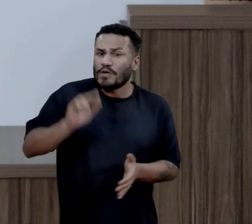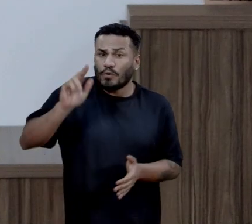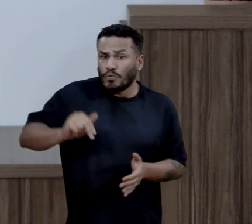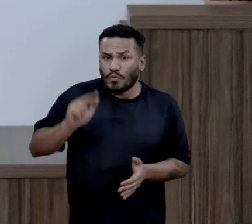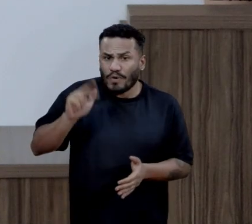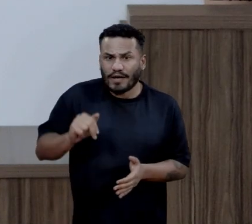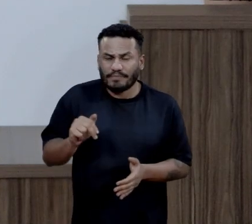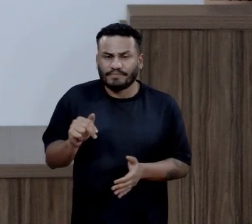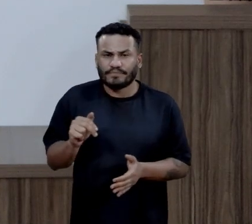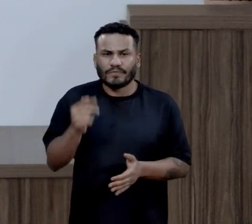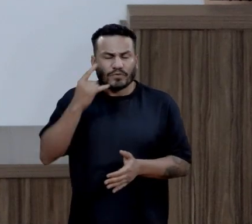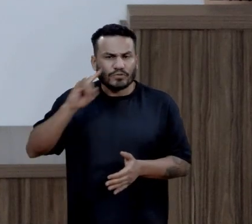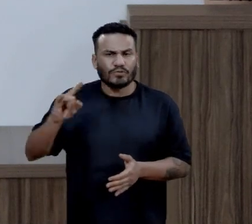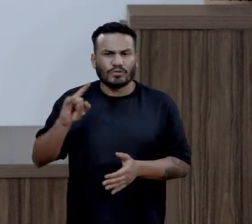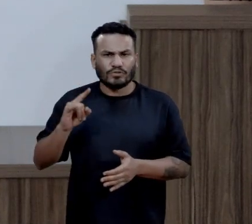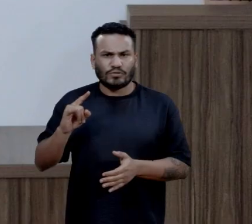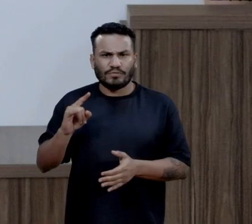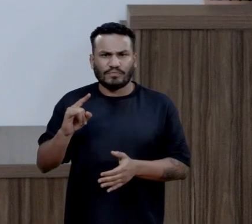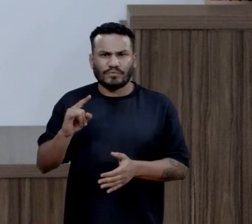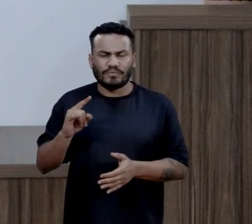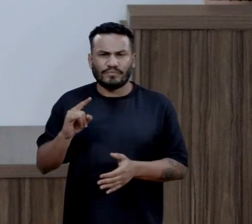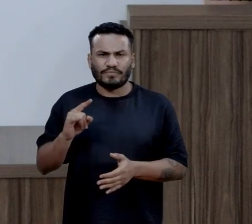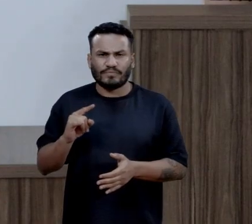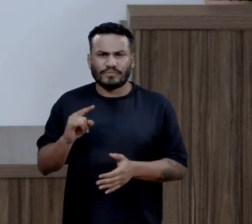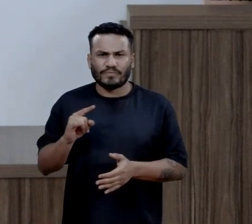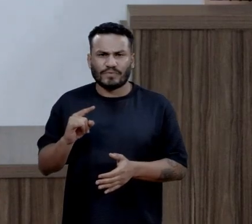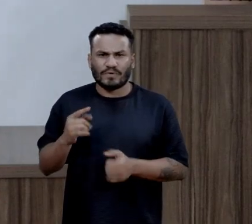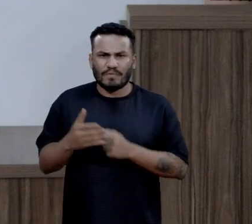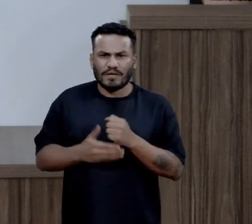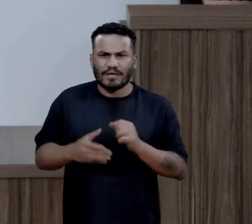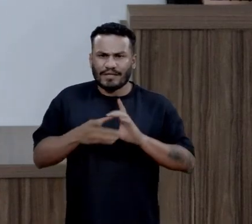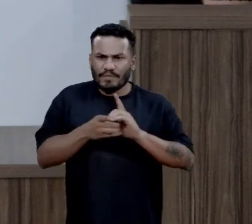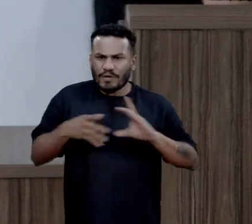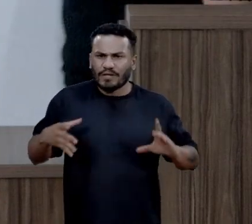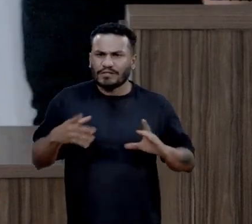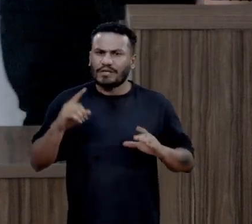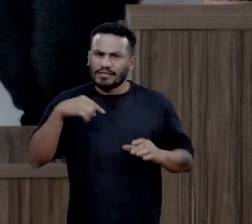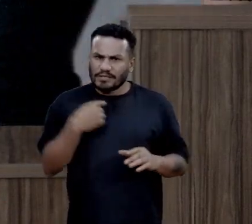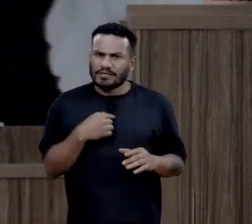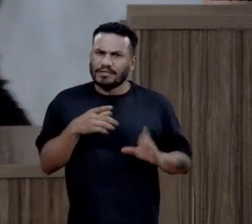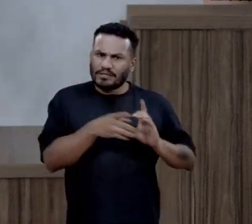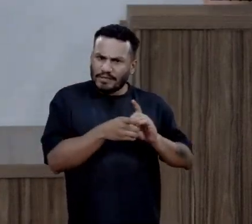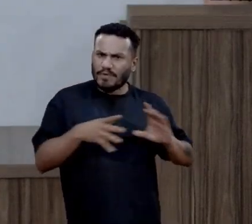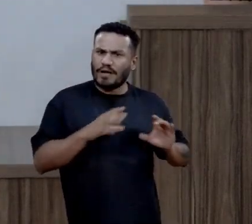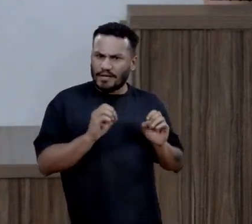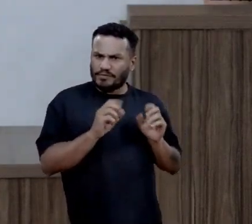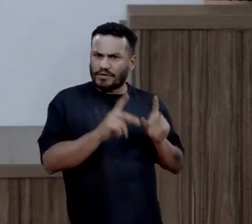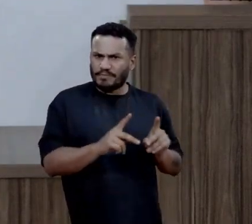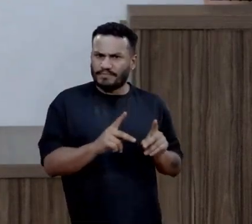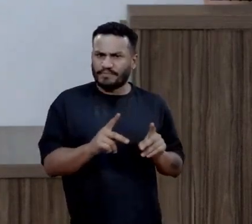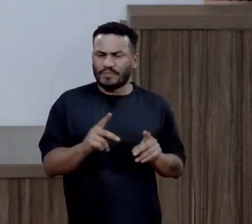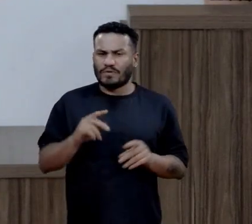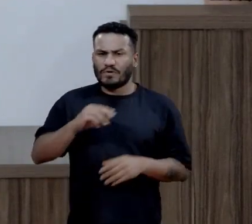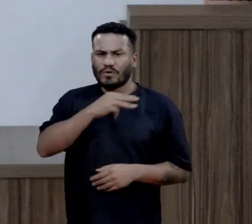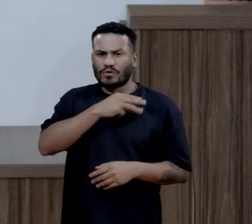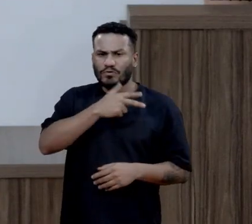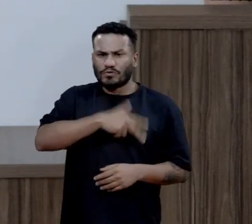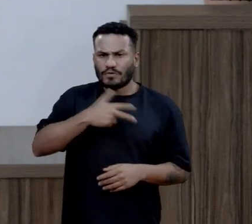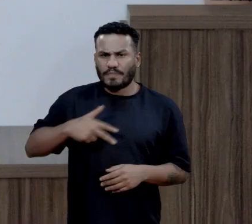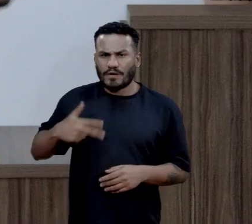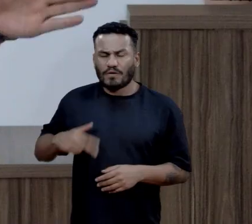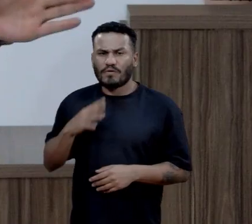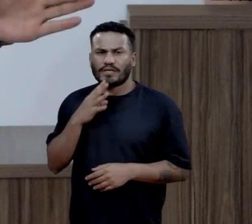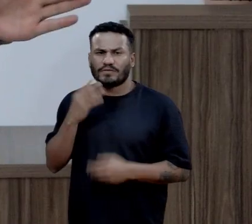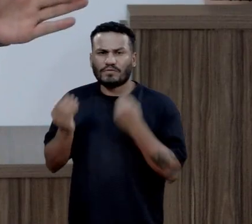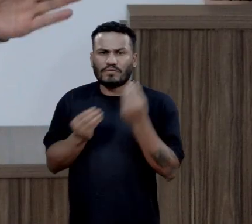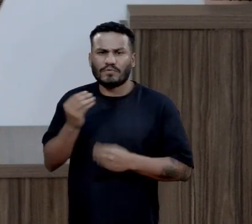vi, nos últimos tempos, o prefeito, na base da democracia, nós temos que dizer que é democrático mesmo. Porque o João Paulo Kleinubin, ele ficou